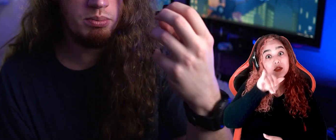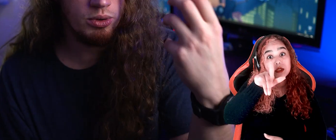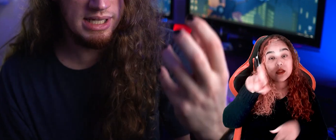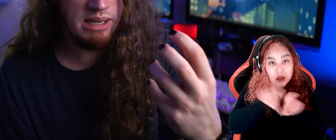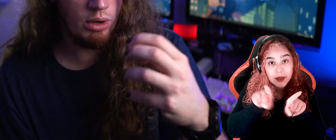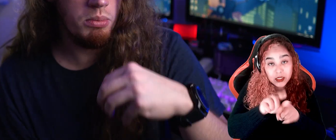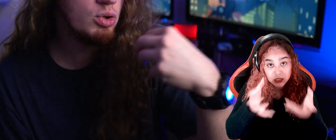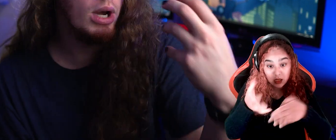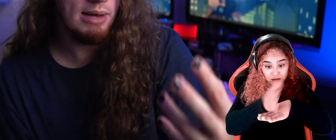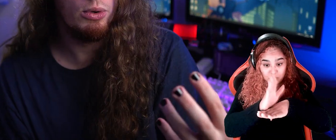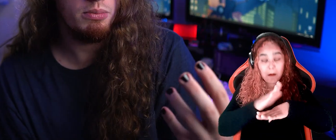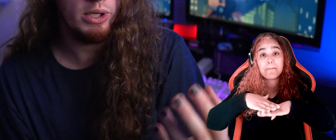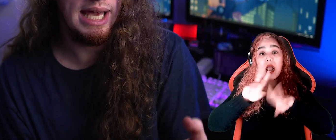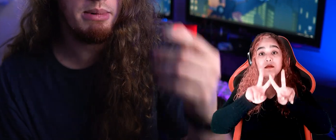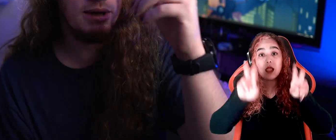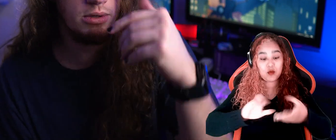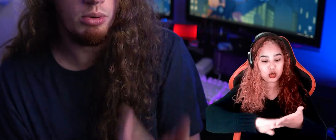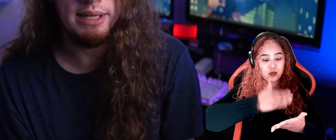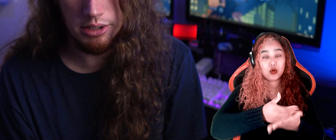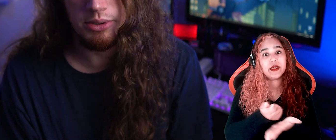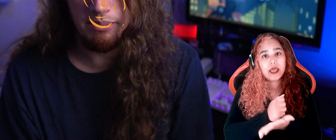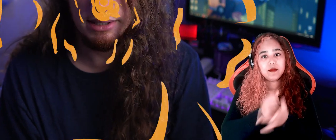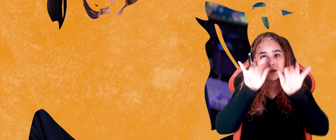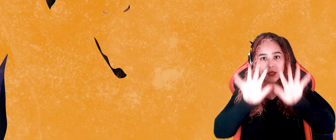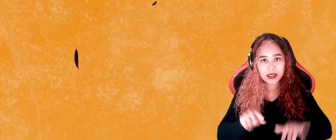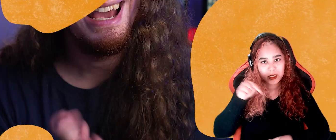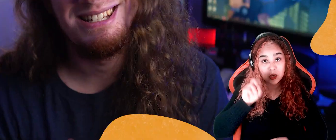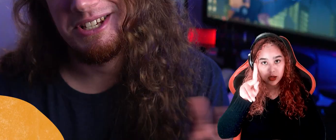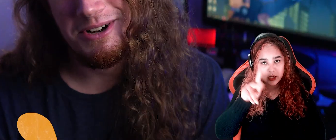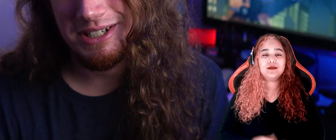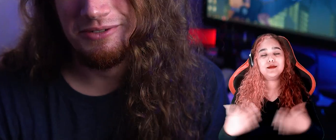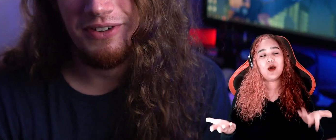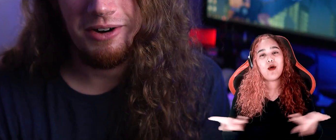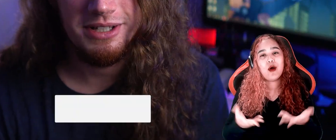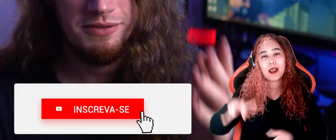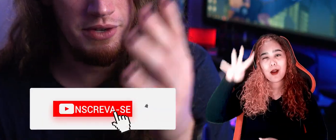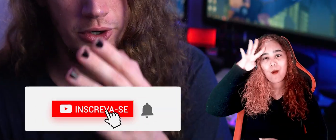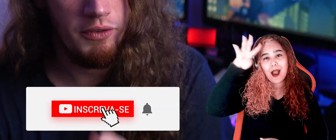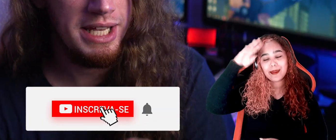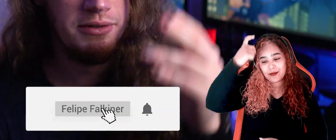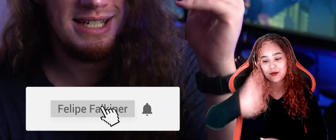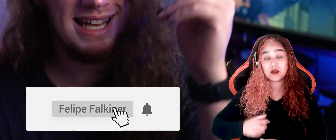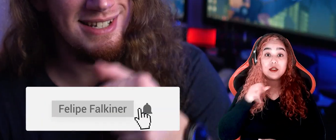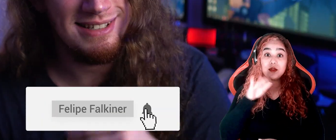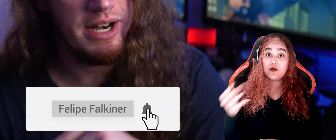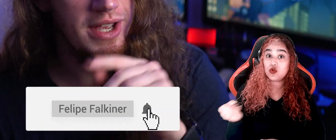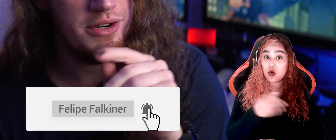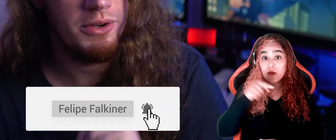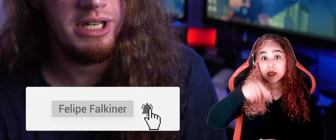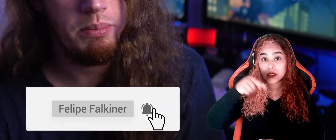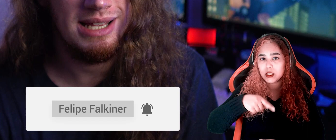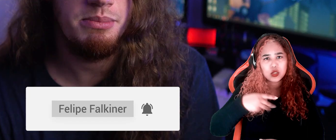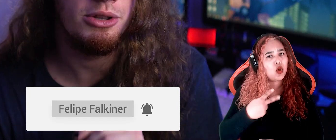sobre notebooks gamer, como escolher um notebook gamer, deixa nos comentários para eu saber também. Bem, essa é mais uma Quarta do Falc. Se você for novo aqui, não esquece de se